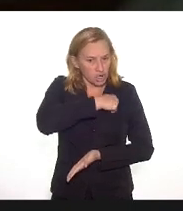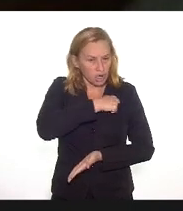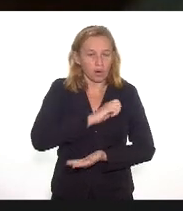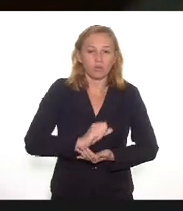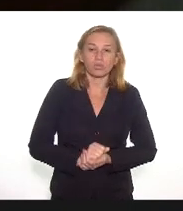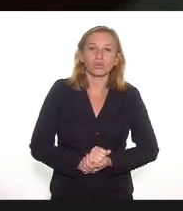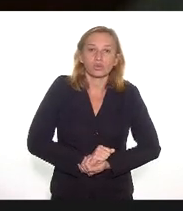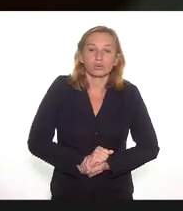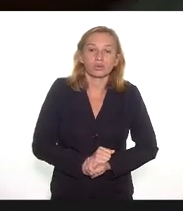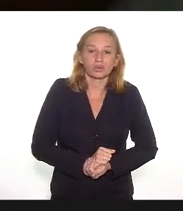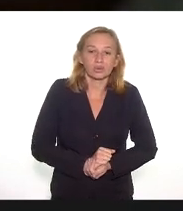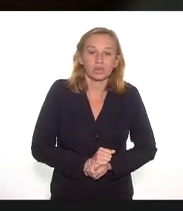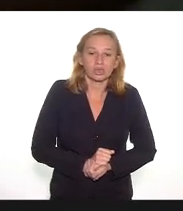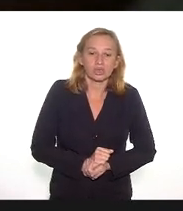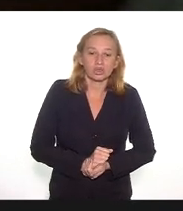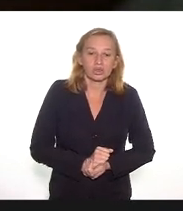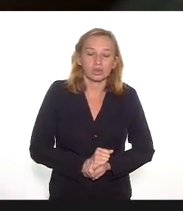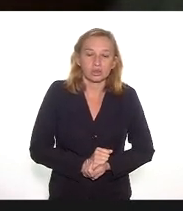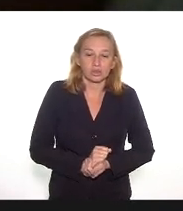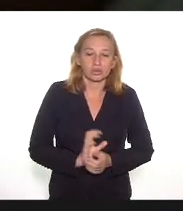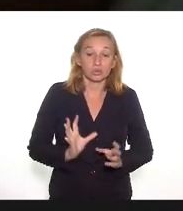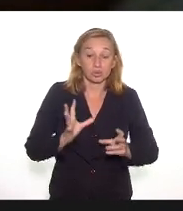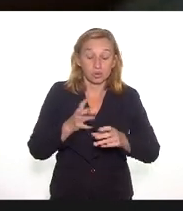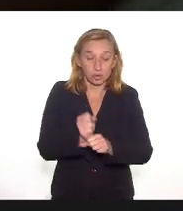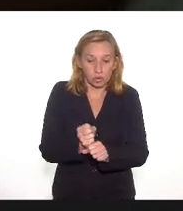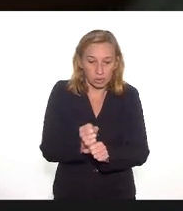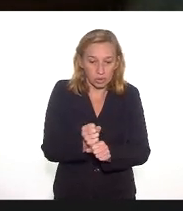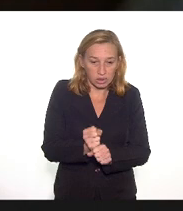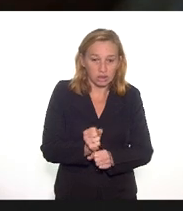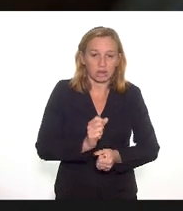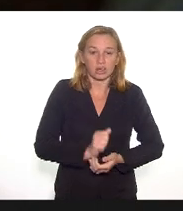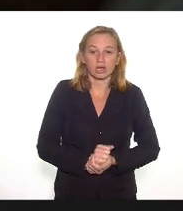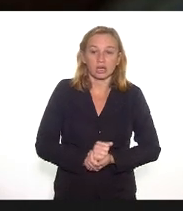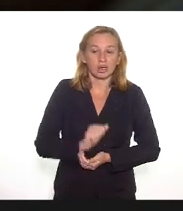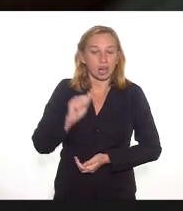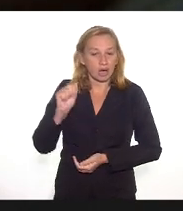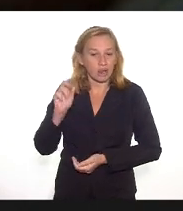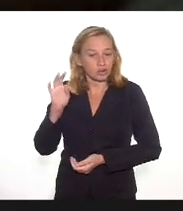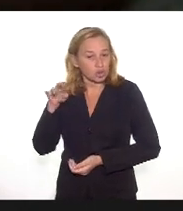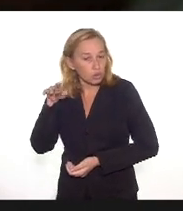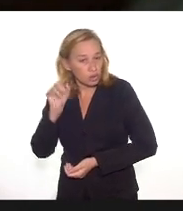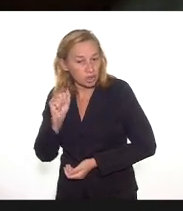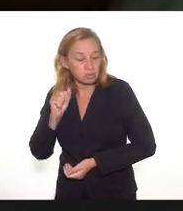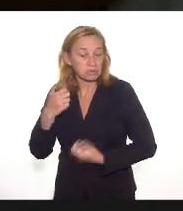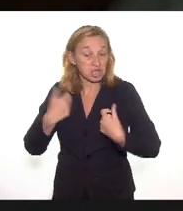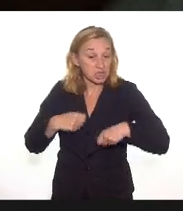como contábil de auditoria, que eu tenho que ter